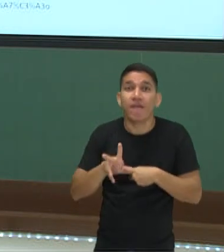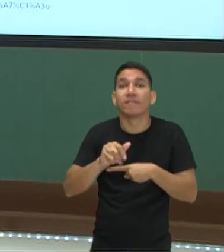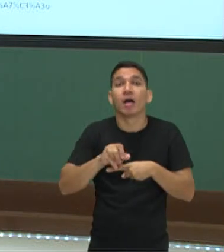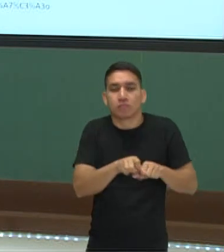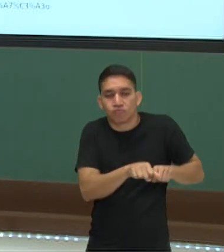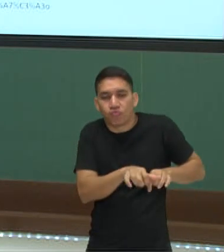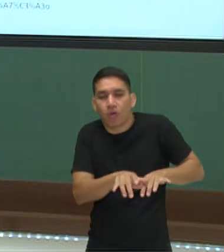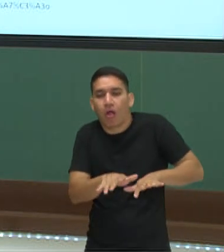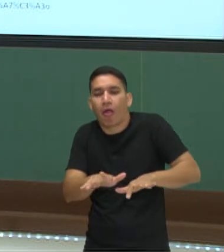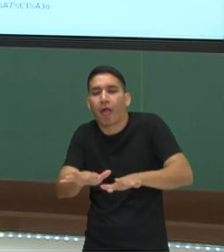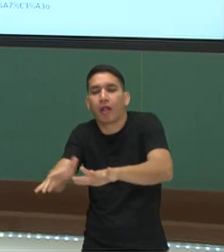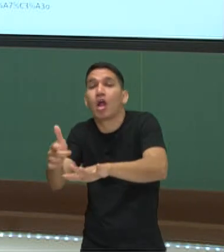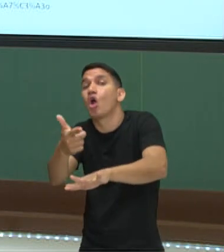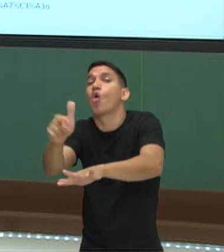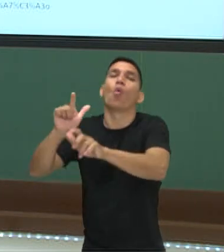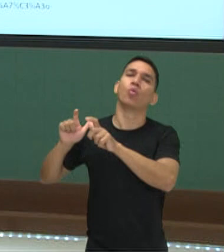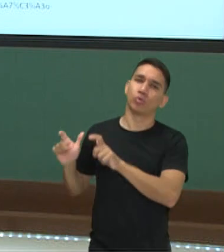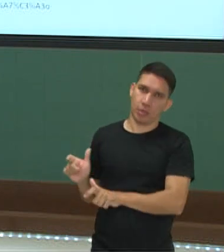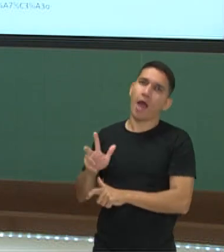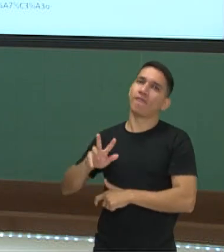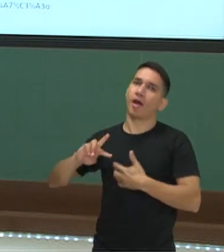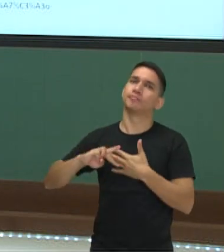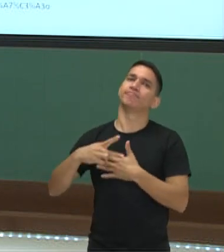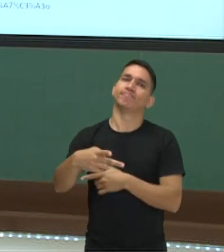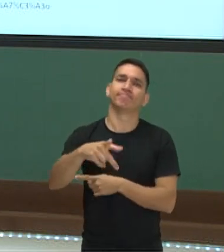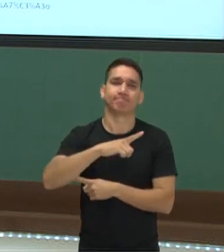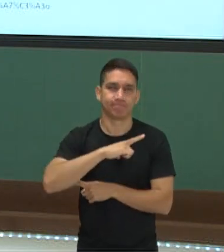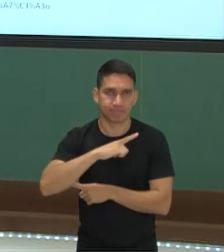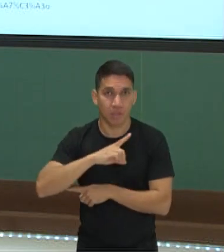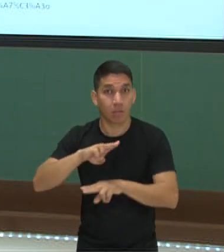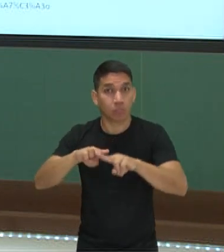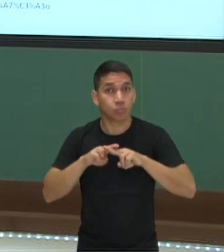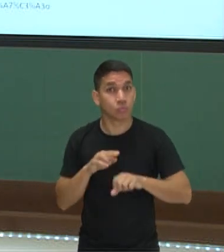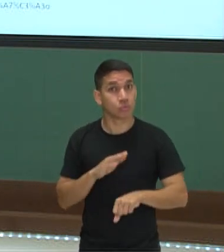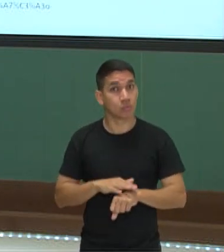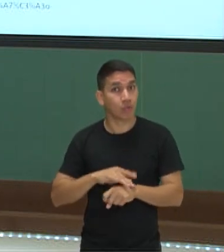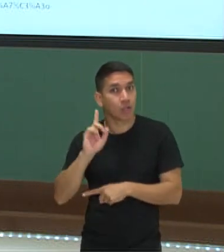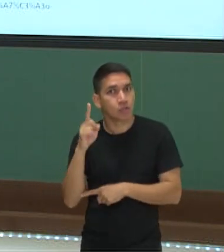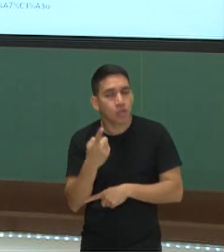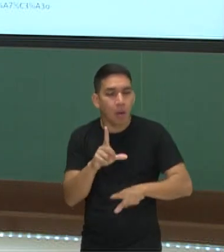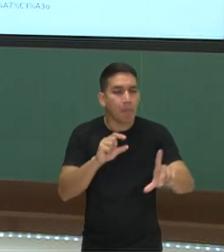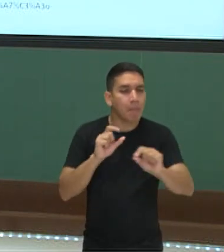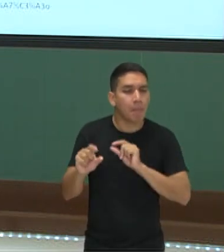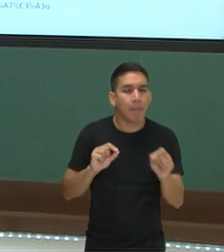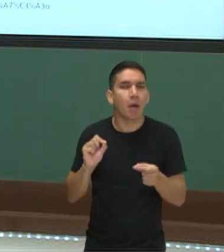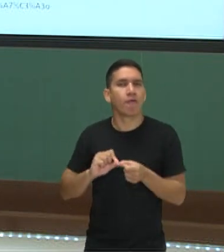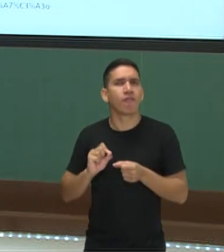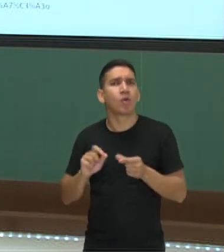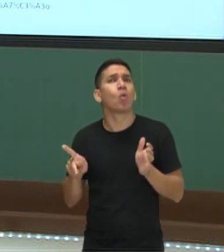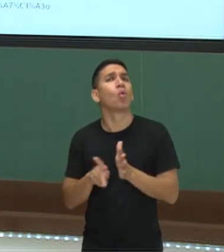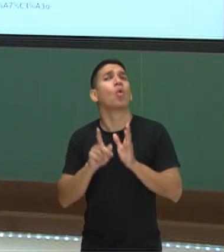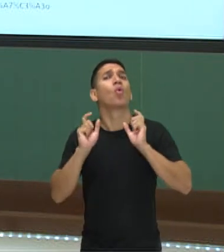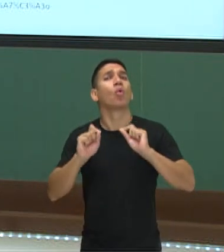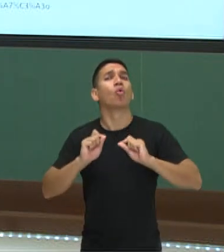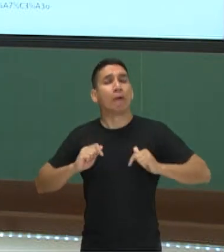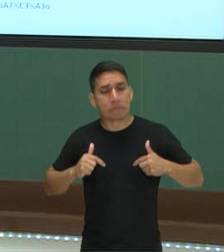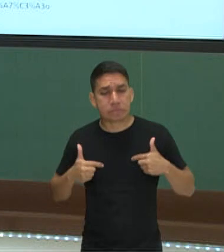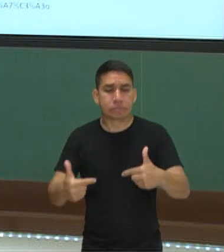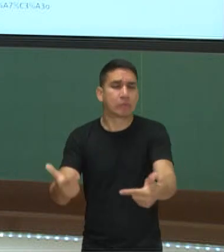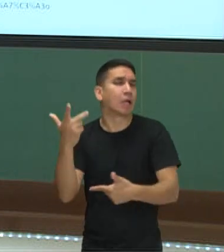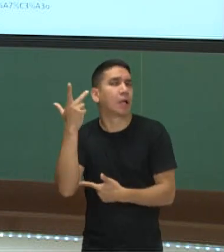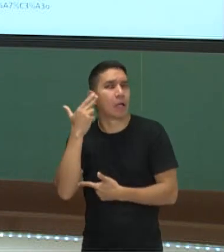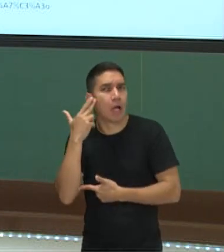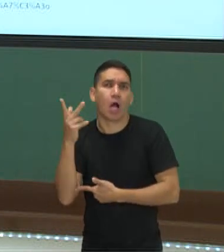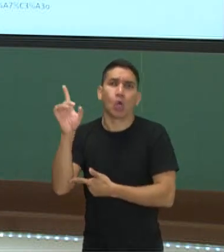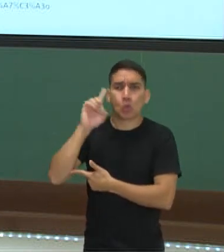para outra região. Vai afetar. Então, quando nós fazemos as nossas ações diárias,